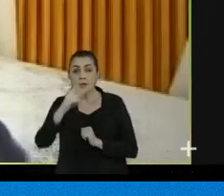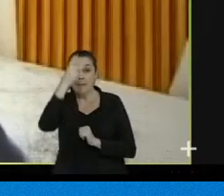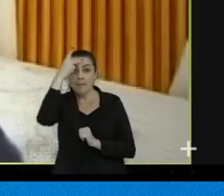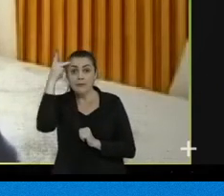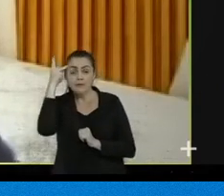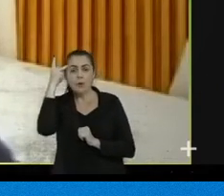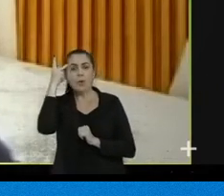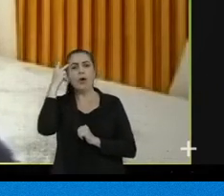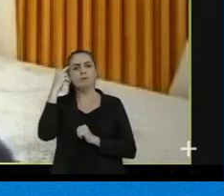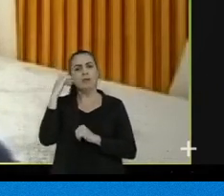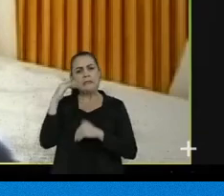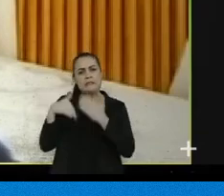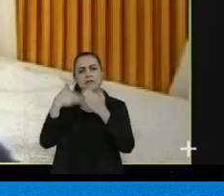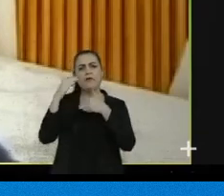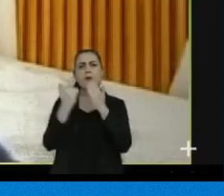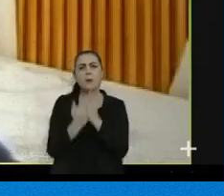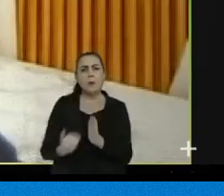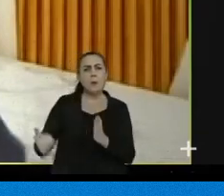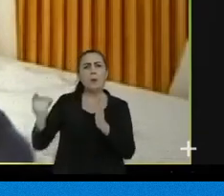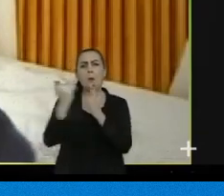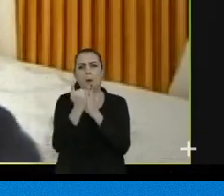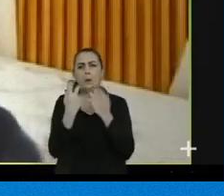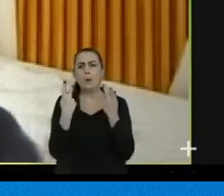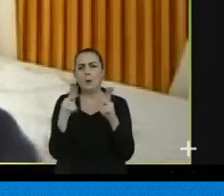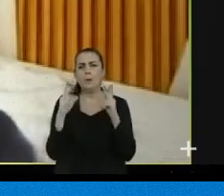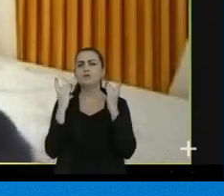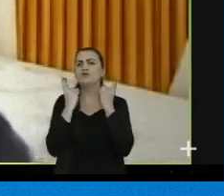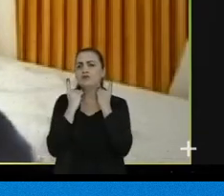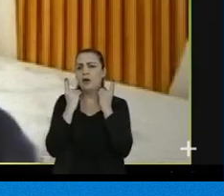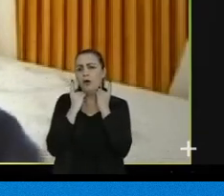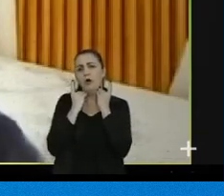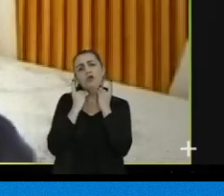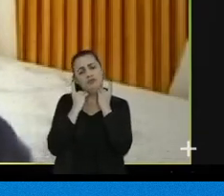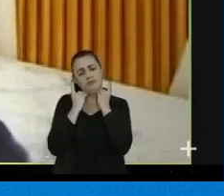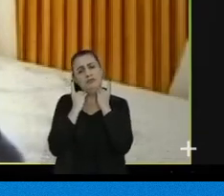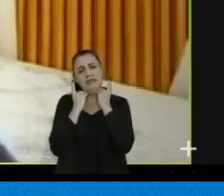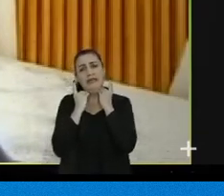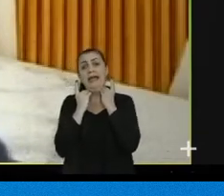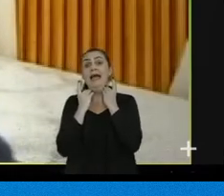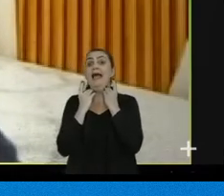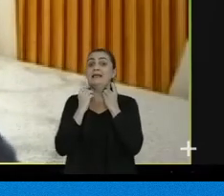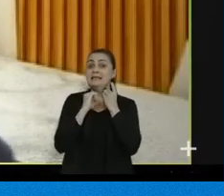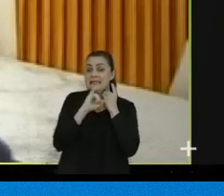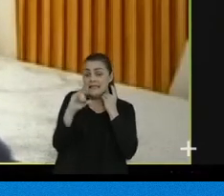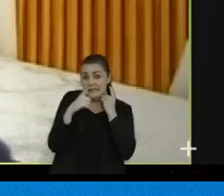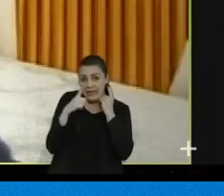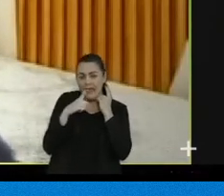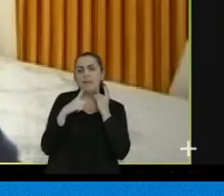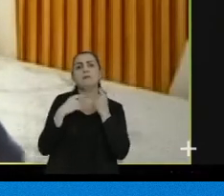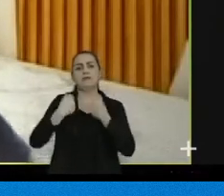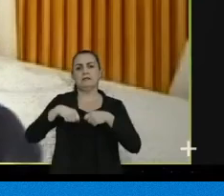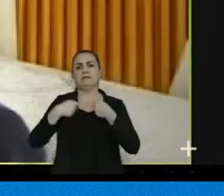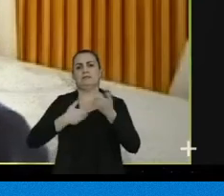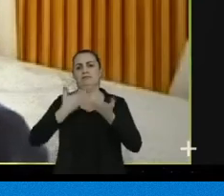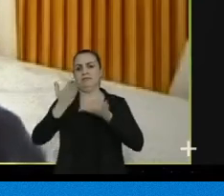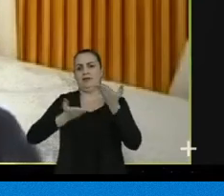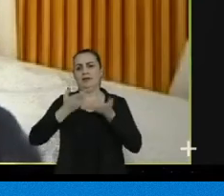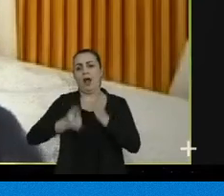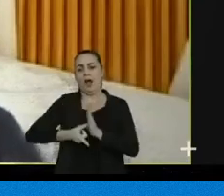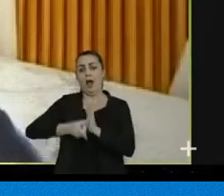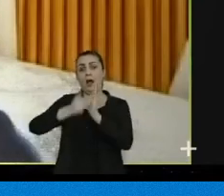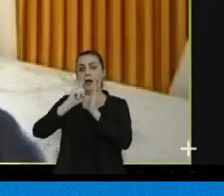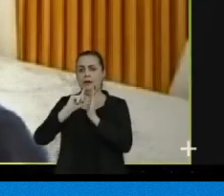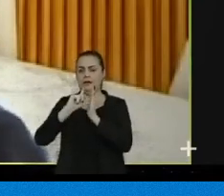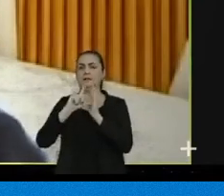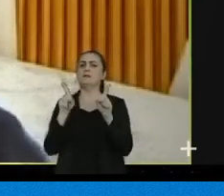a reposição de hormônio de tireoide, sim, tá? Quanto antes a gente tratar a doença, quanto antes a gente gerenciar os gatilhos